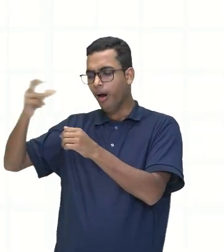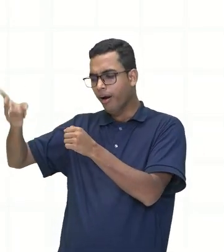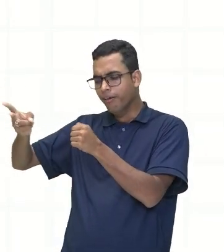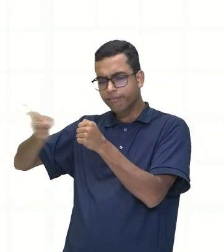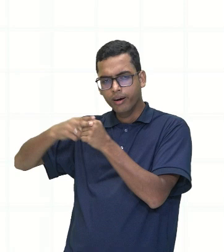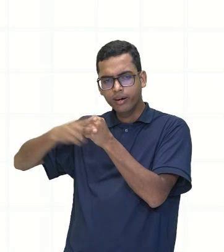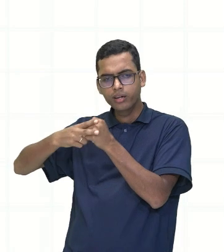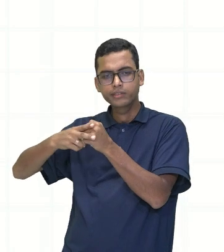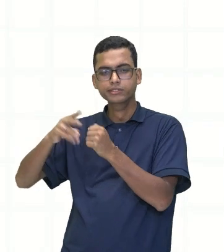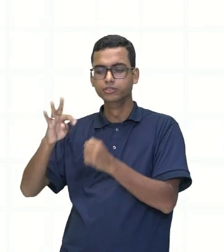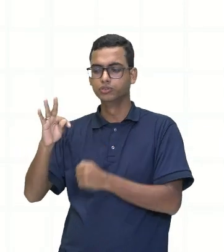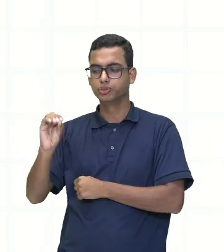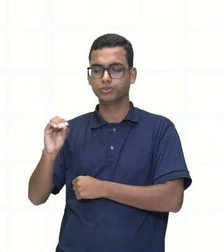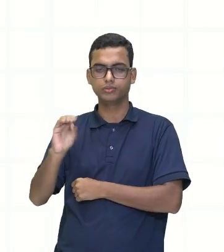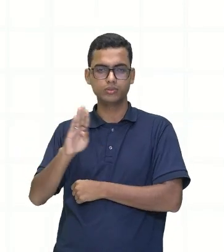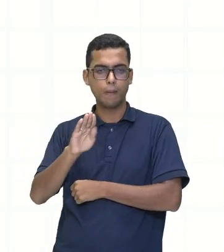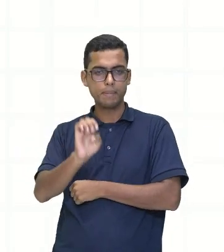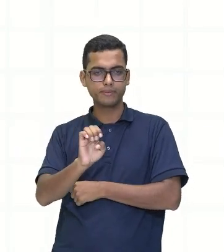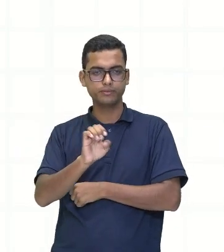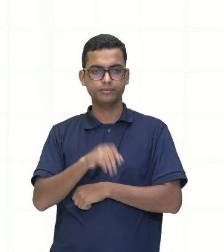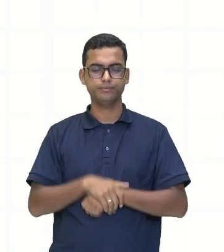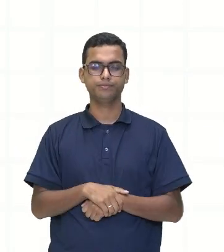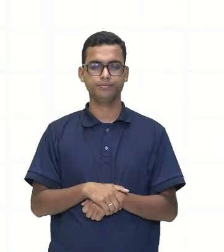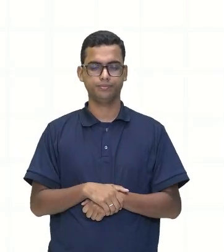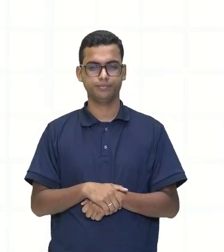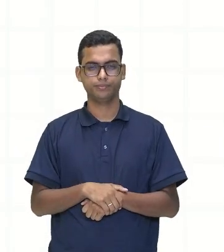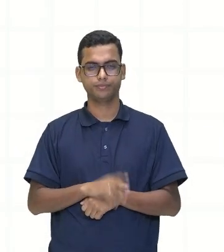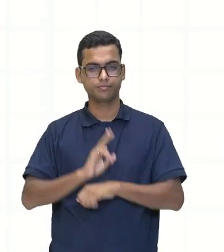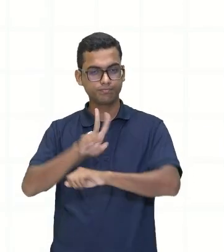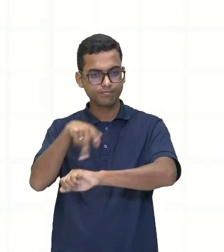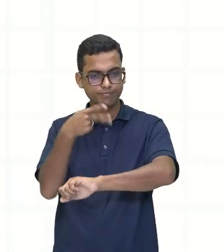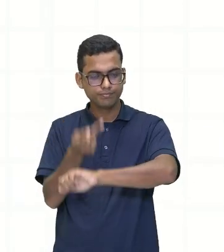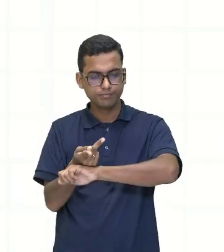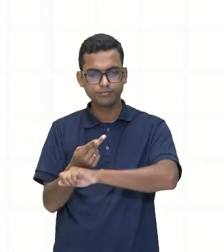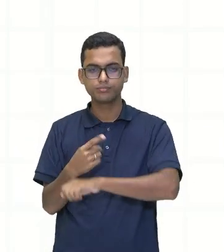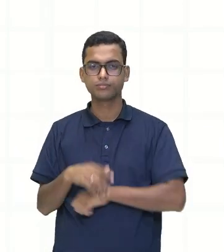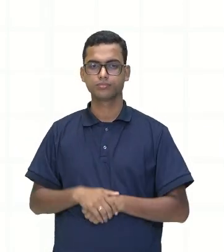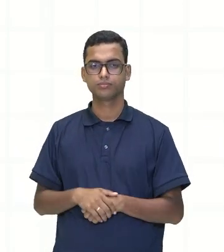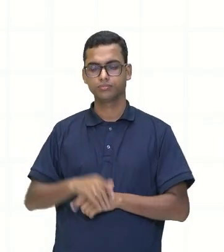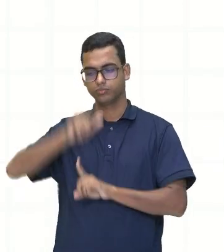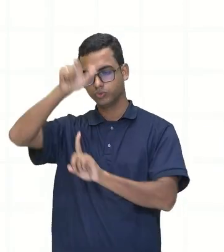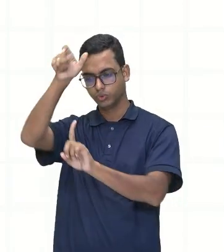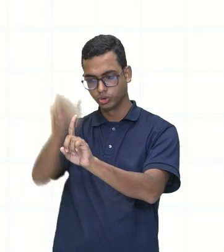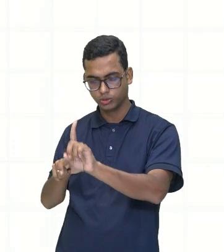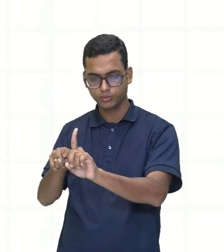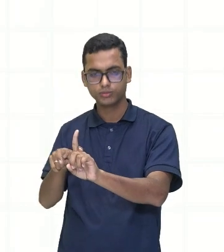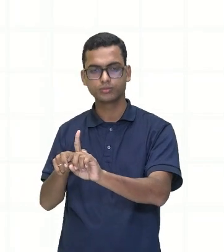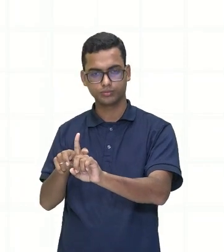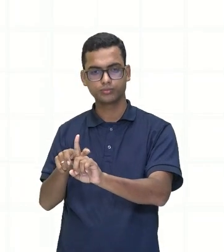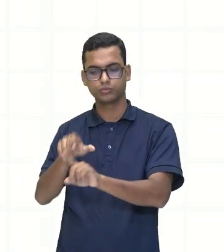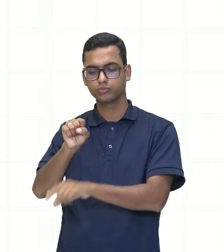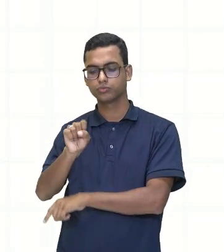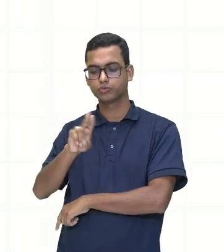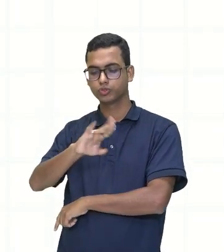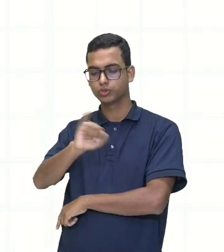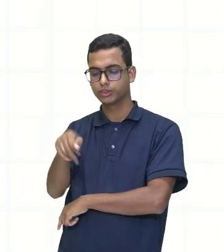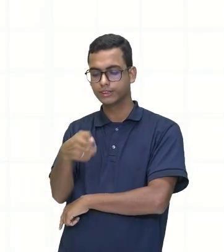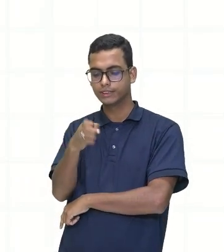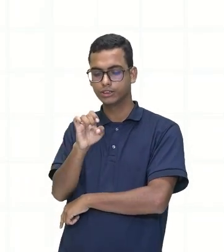verbo to be, ok? Depois quem vem? O sujeito é quem? O Carlos, né? Então,